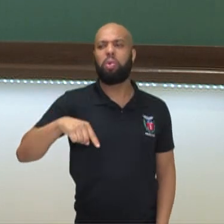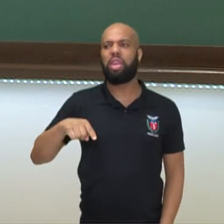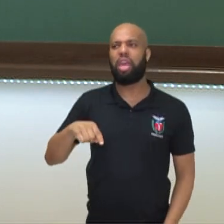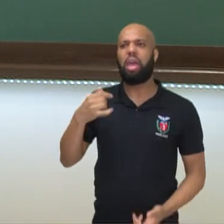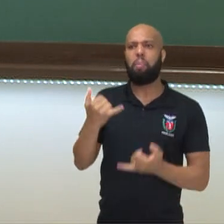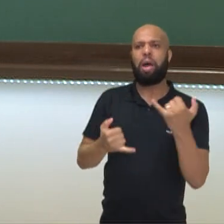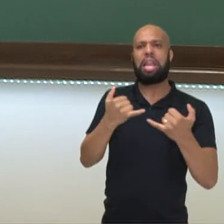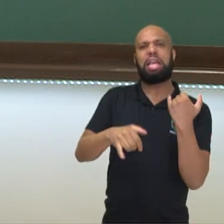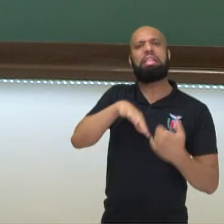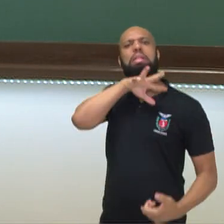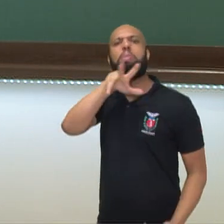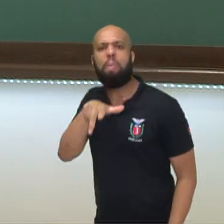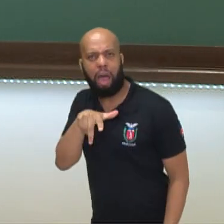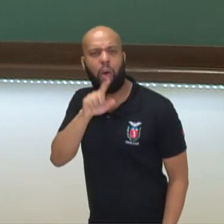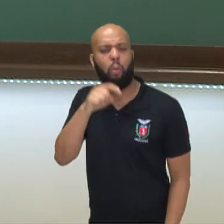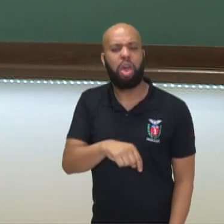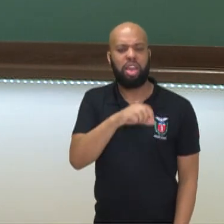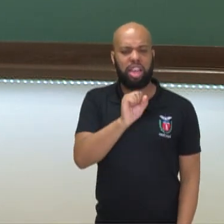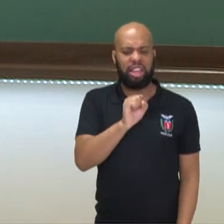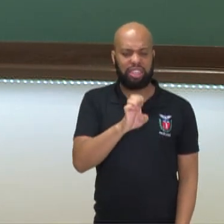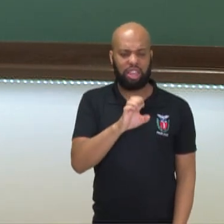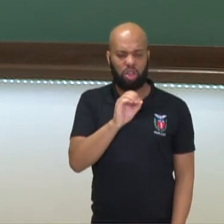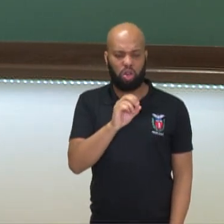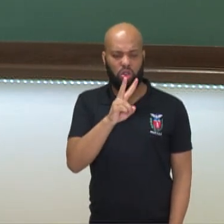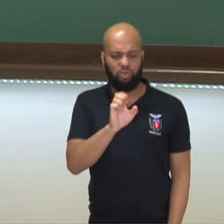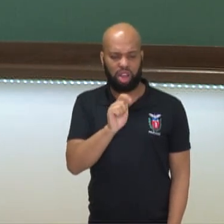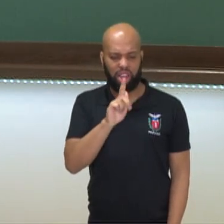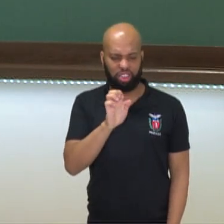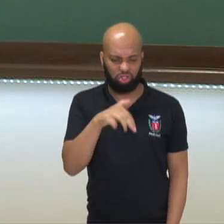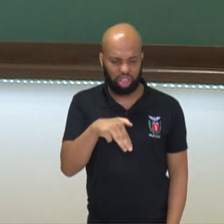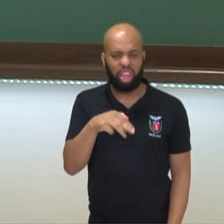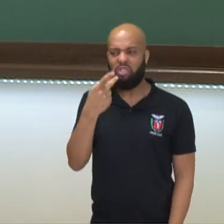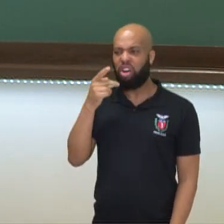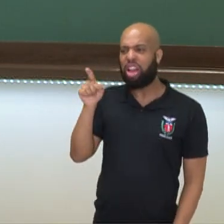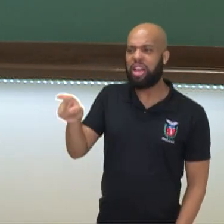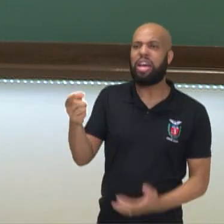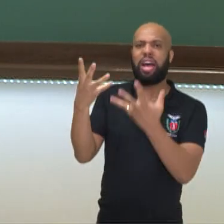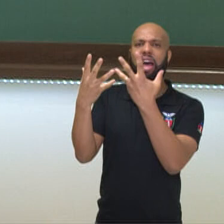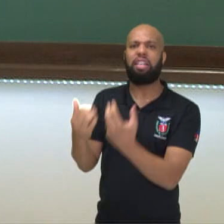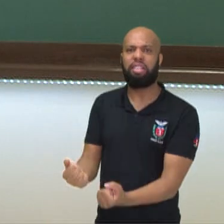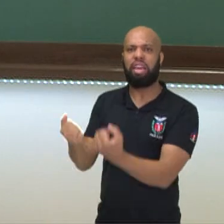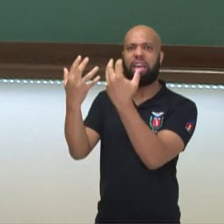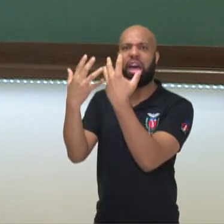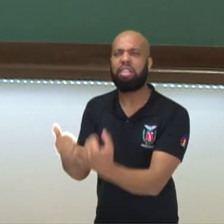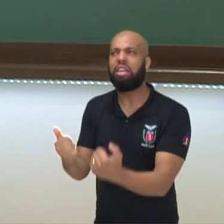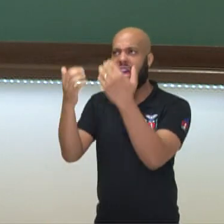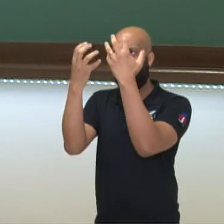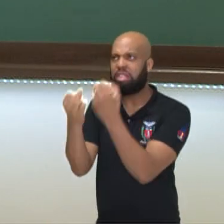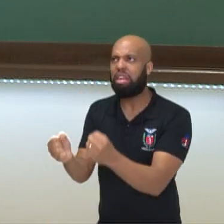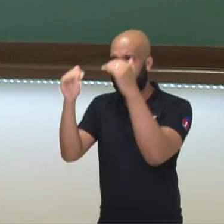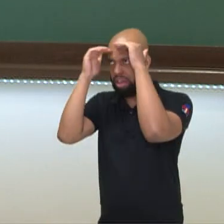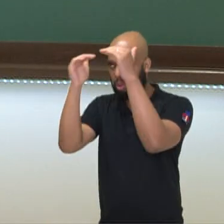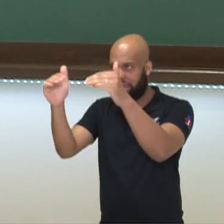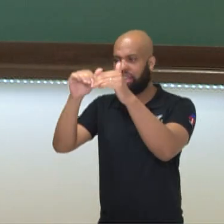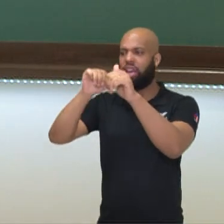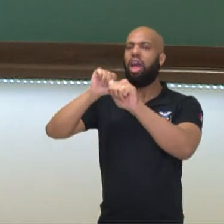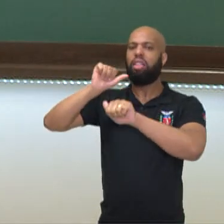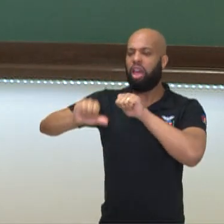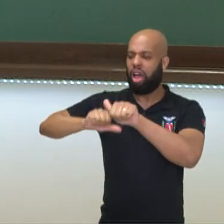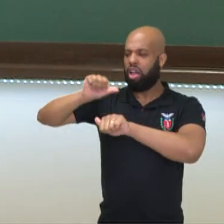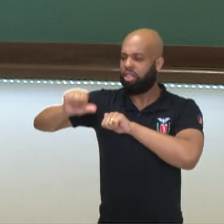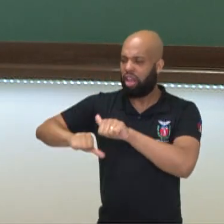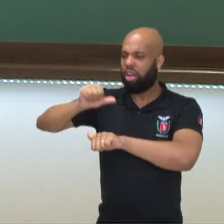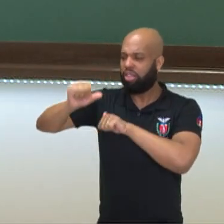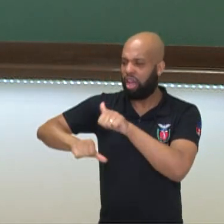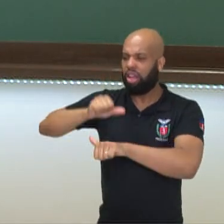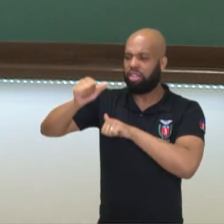sempre pacífico, cordial, que aceita ir sendo transformado pelos brancos que